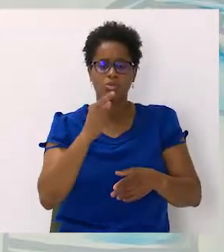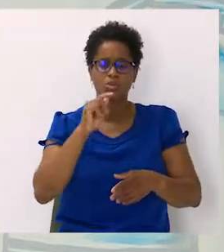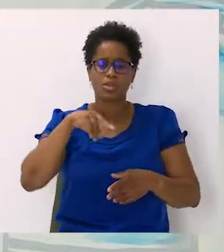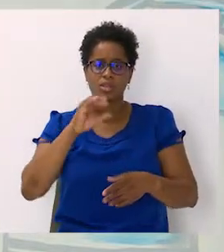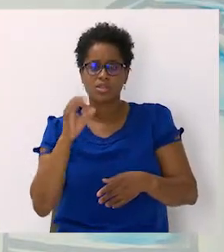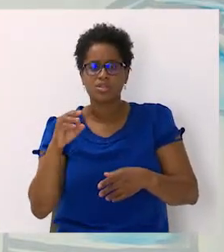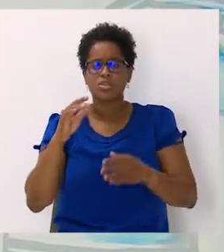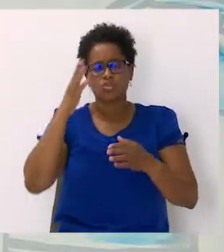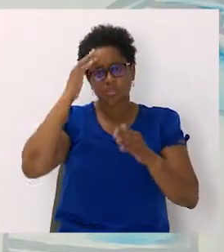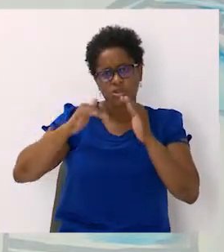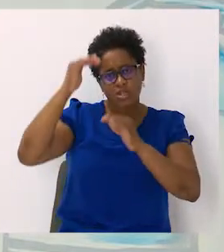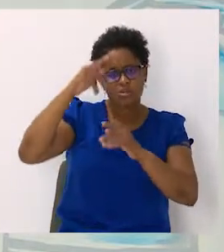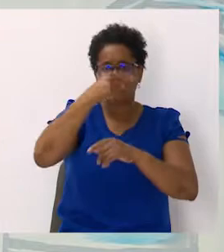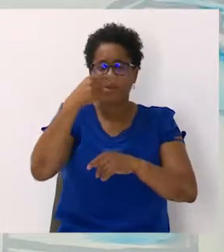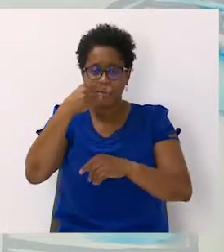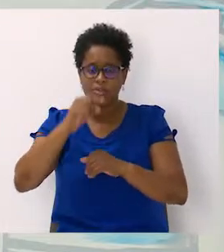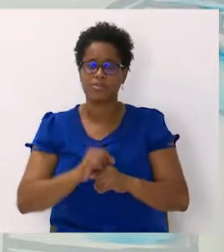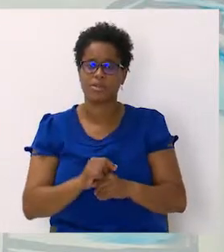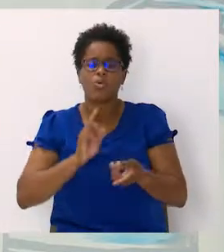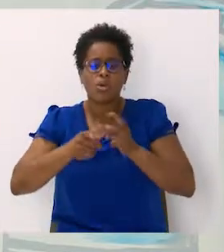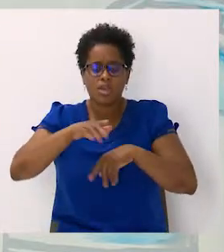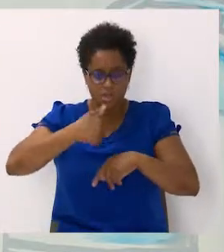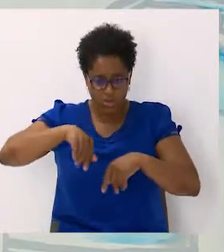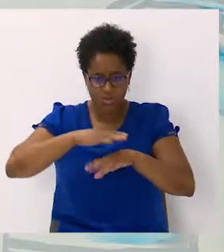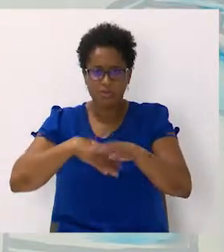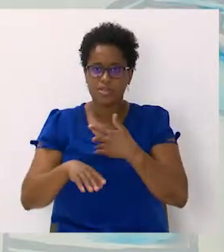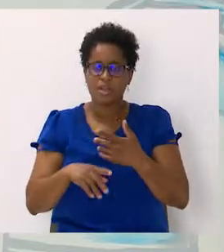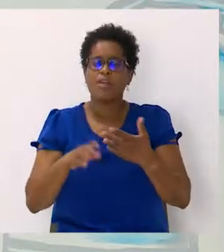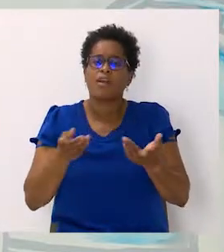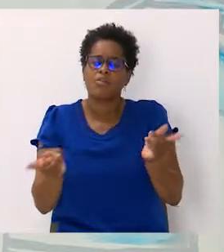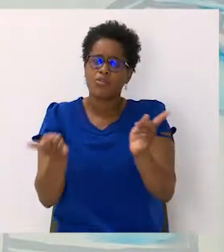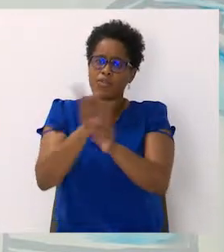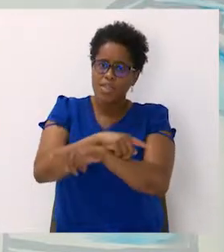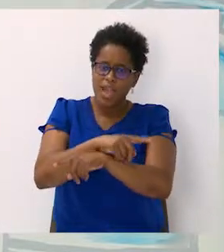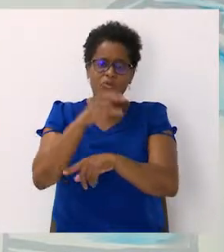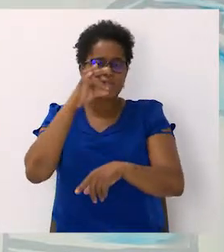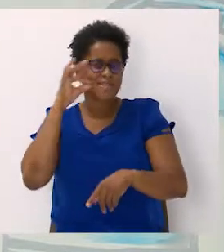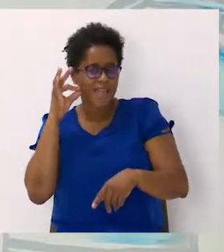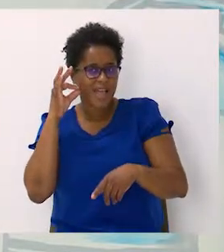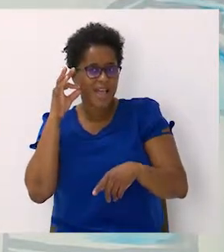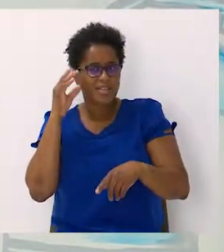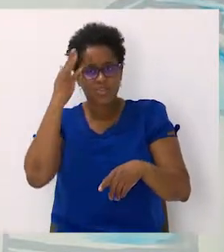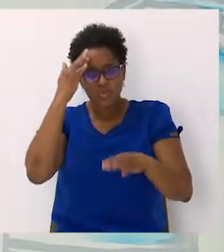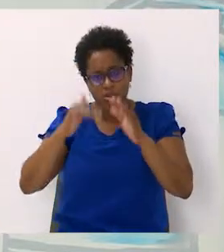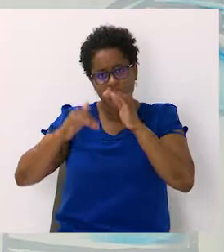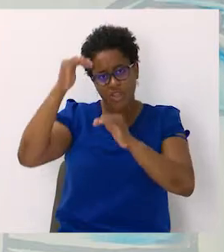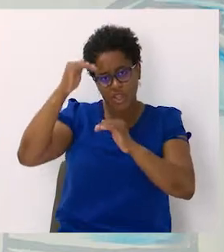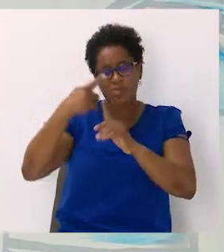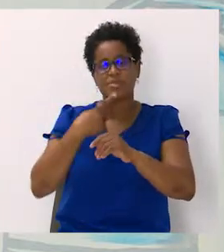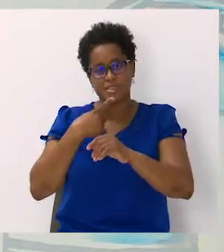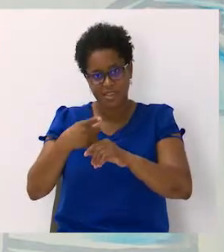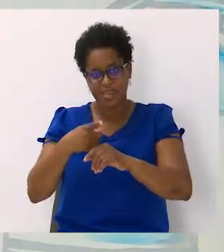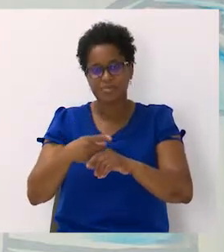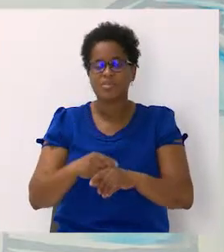expoente negativa. O que vamos fazer? Vamos inverter sinal do expoente,